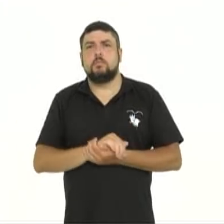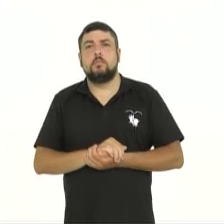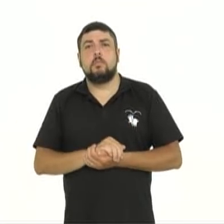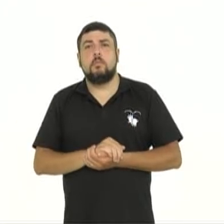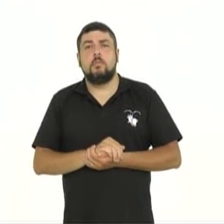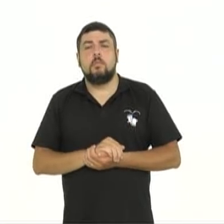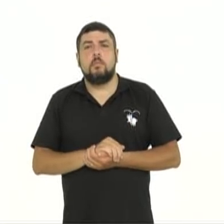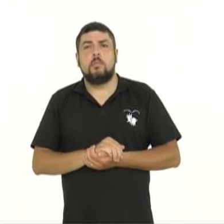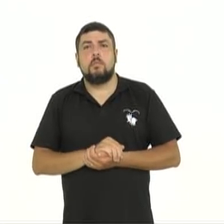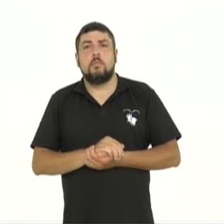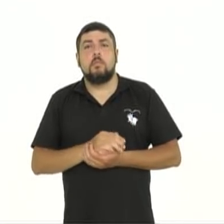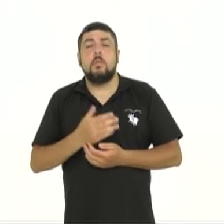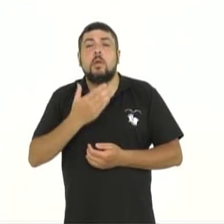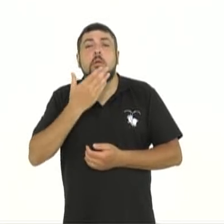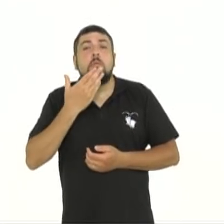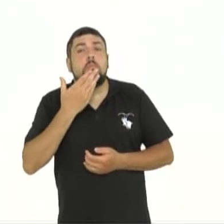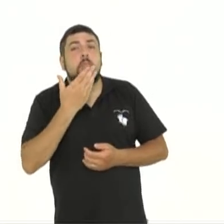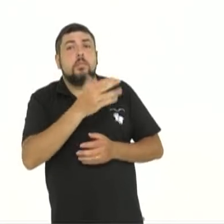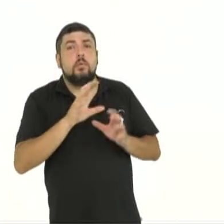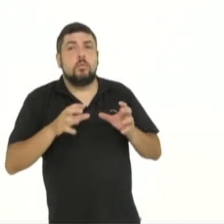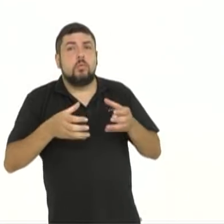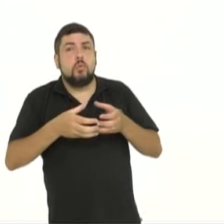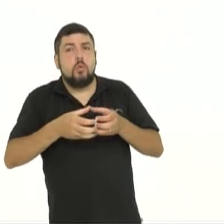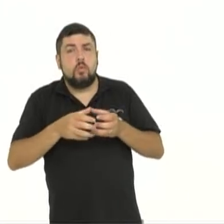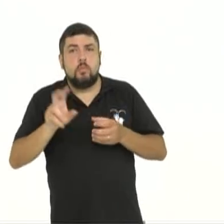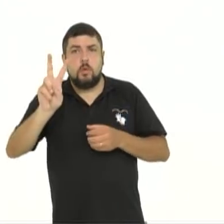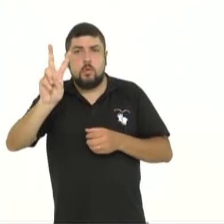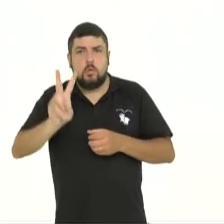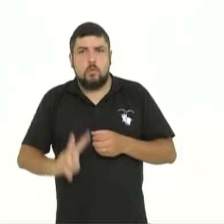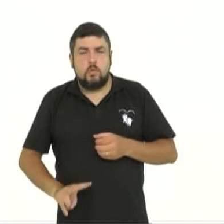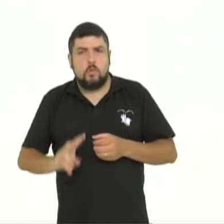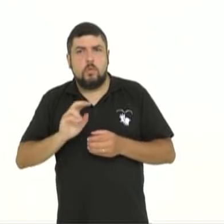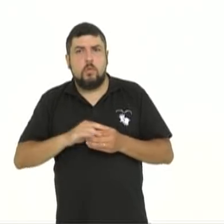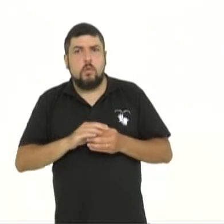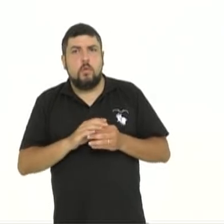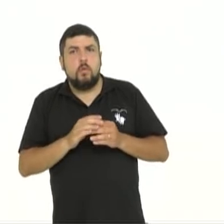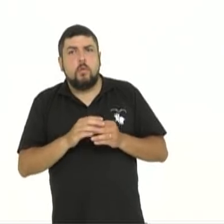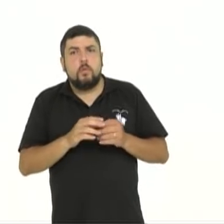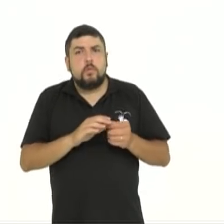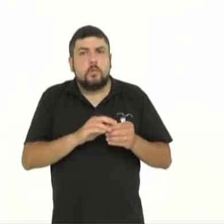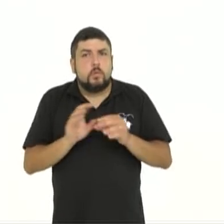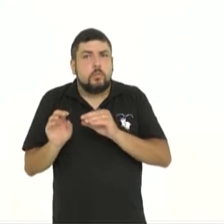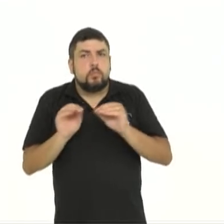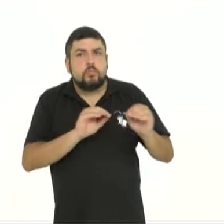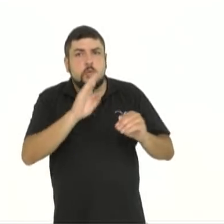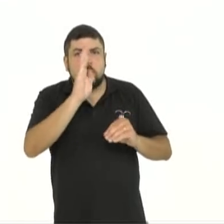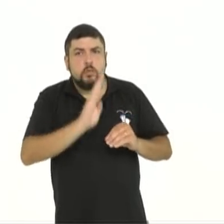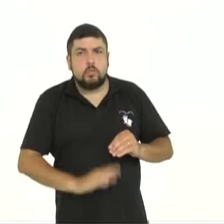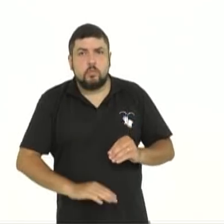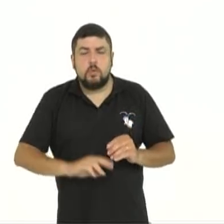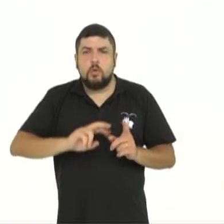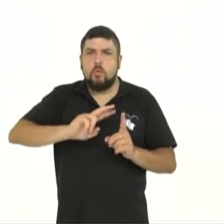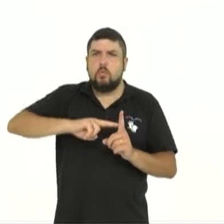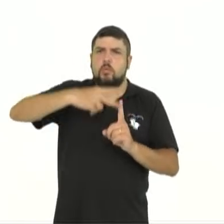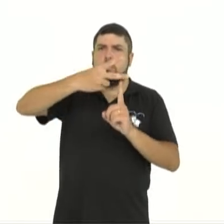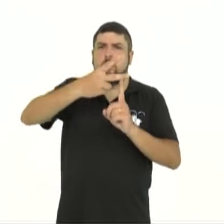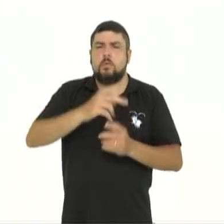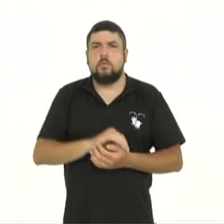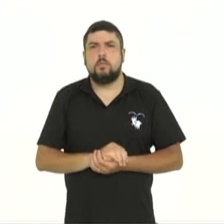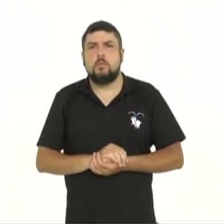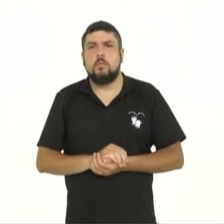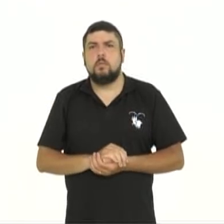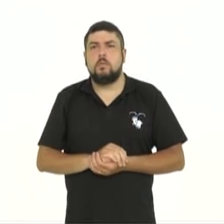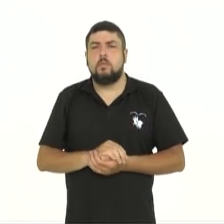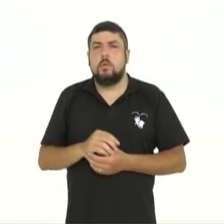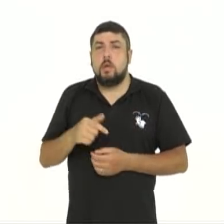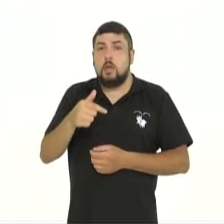refúgio de venezuelanos no Brasil dobraram em 6 meses. Em 7 décadas, nunca houve tantas